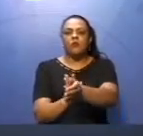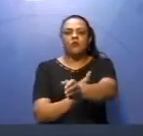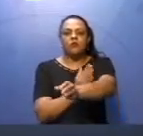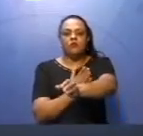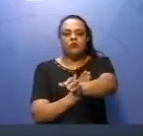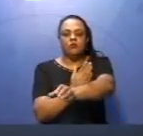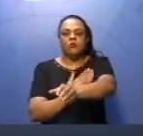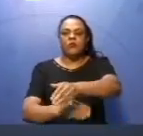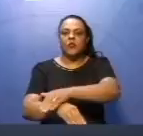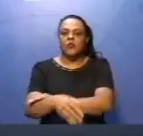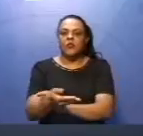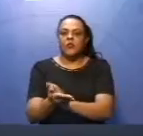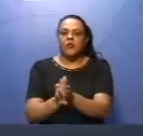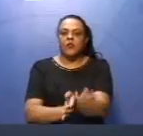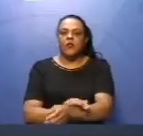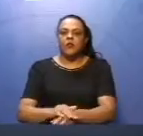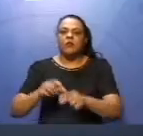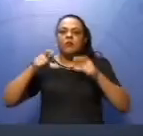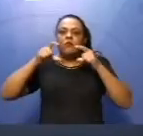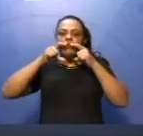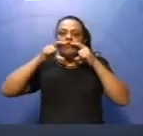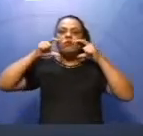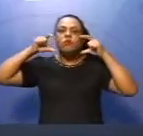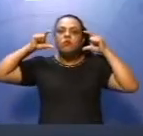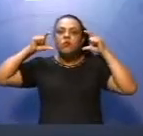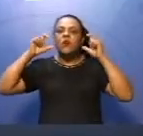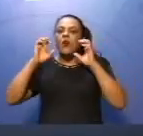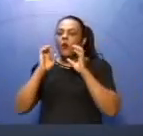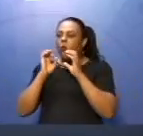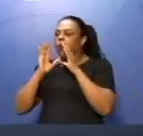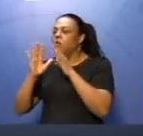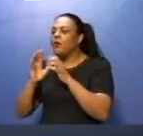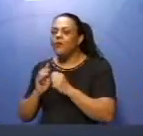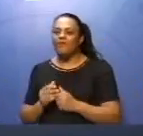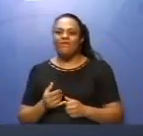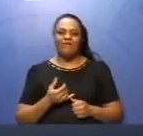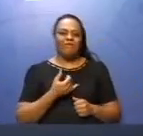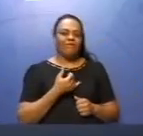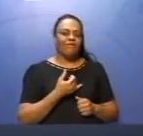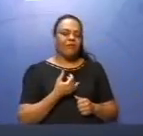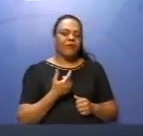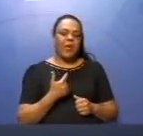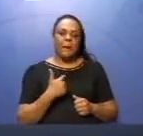pulso, cubra a boca e o nariz ao espirrar, evite o contato